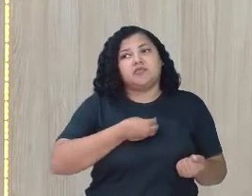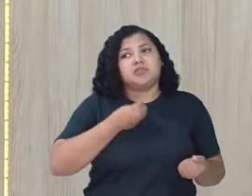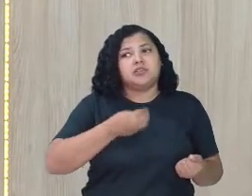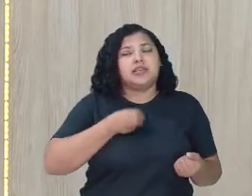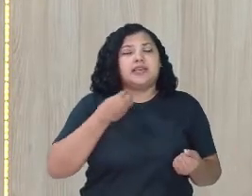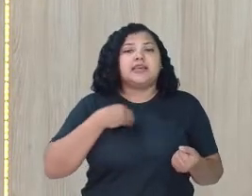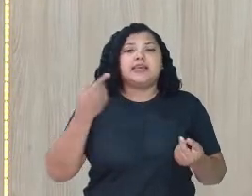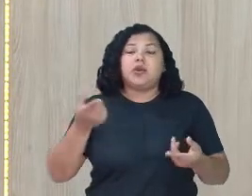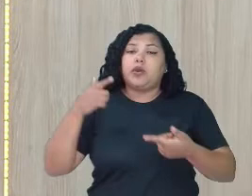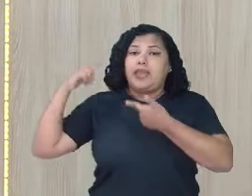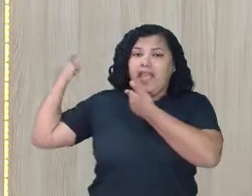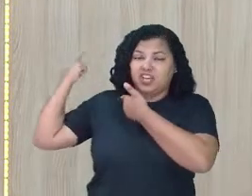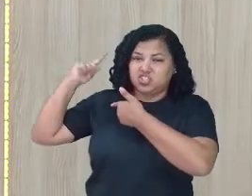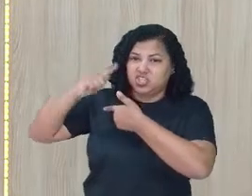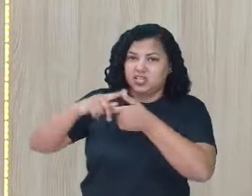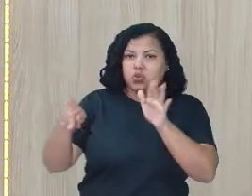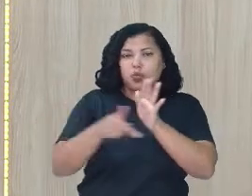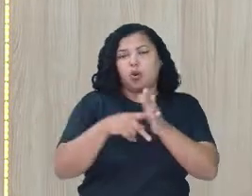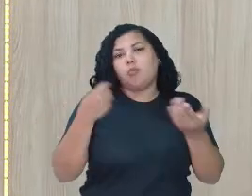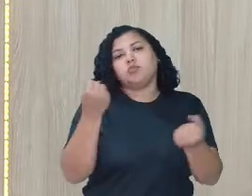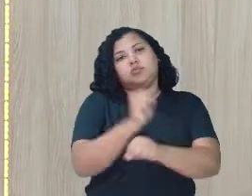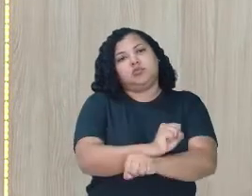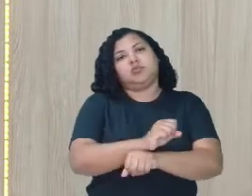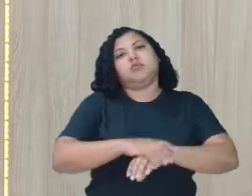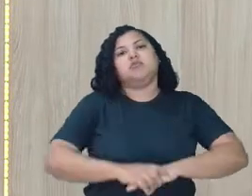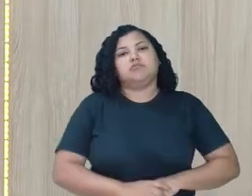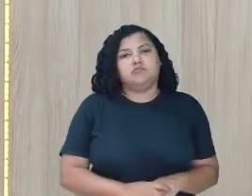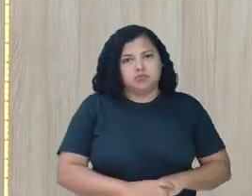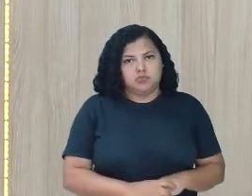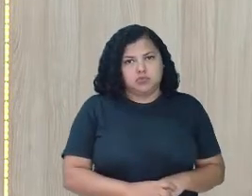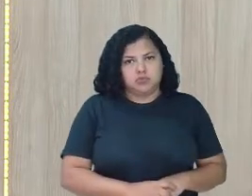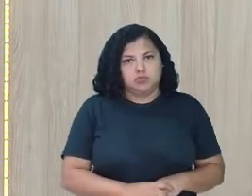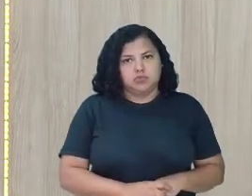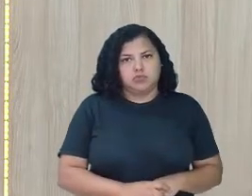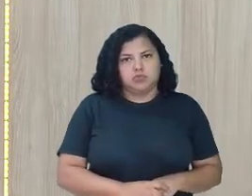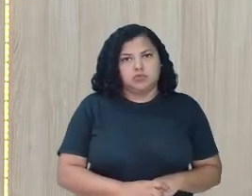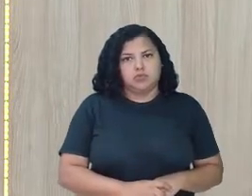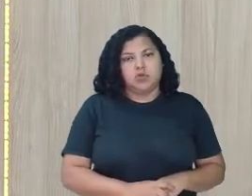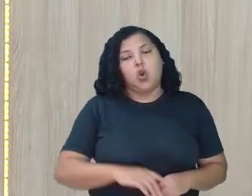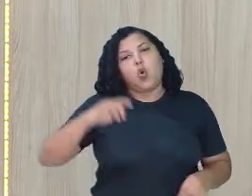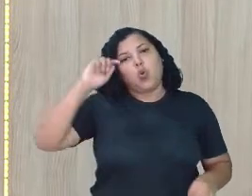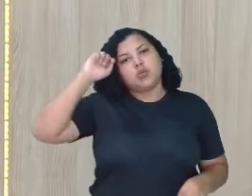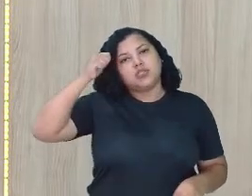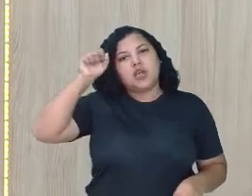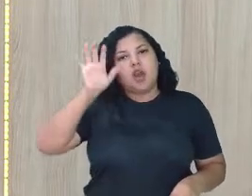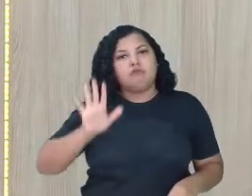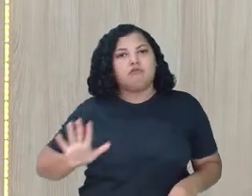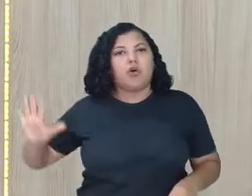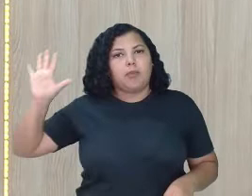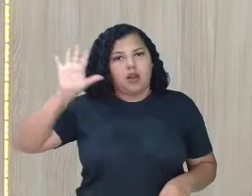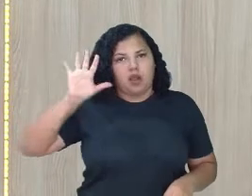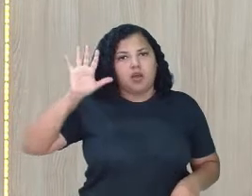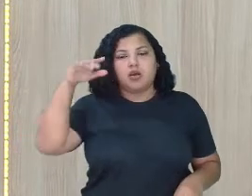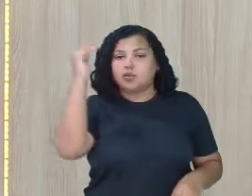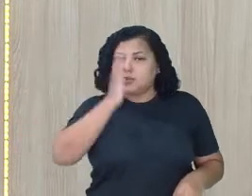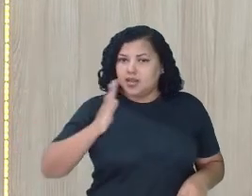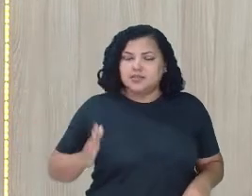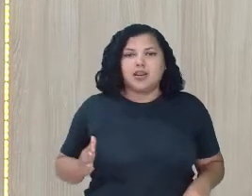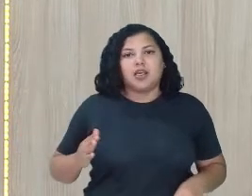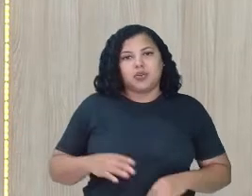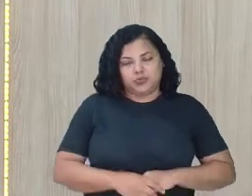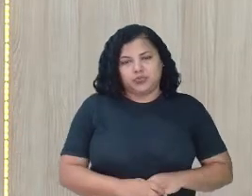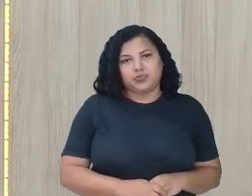são descendentes, né, dos escravizados. São o que a gente chama de os afro-brasileiros. Né? Essas pessoas é que